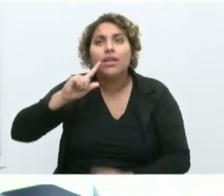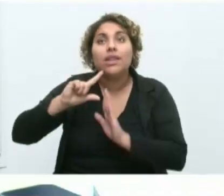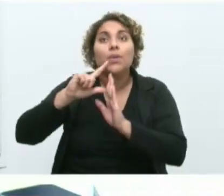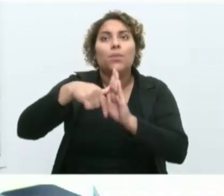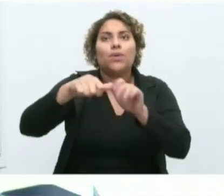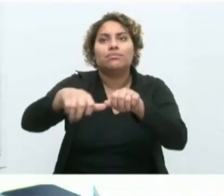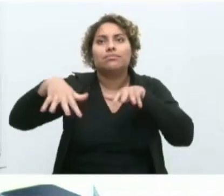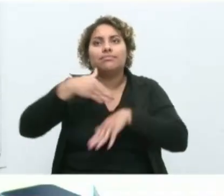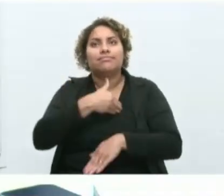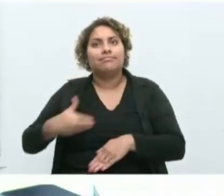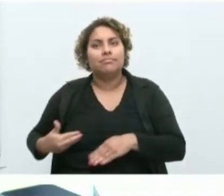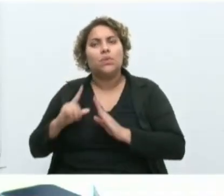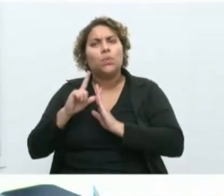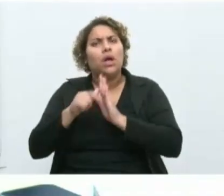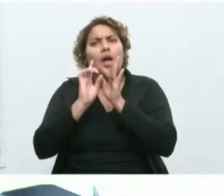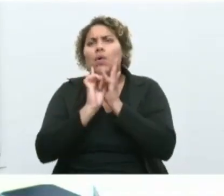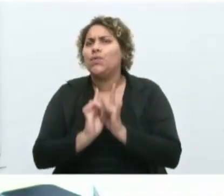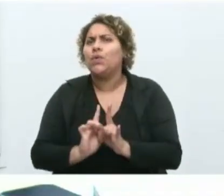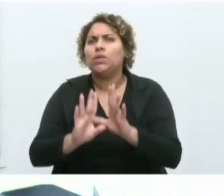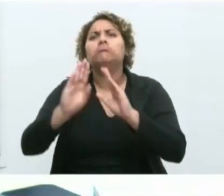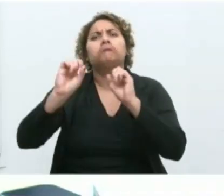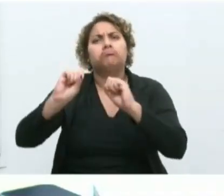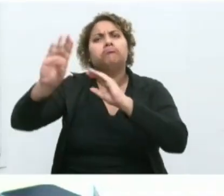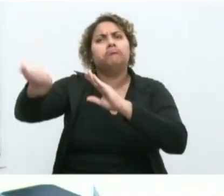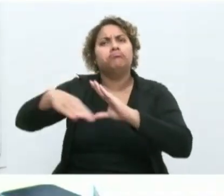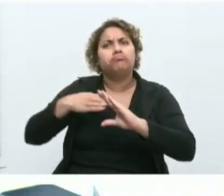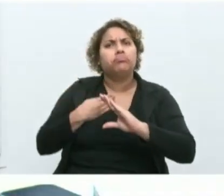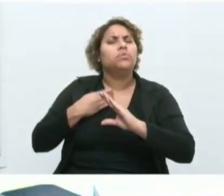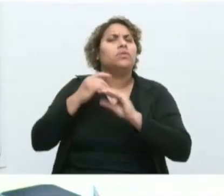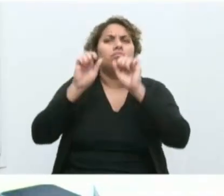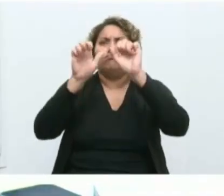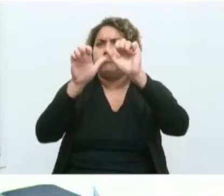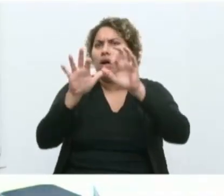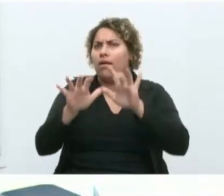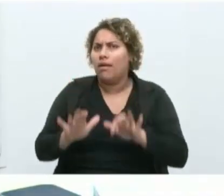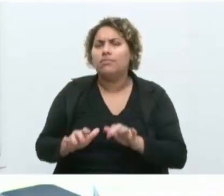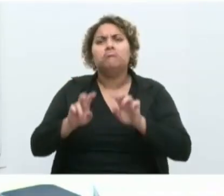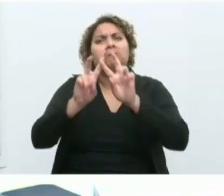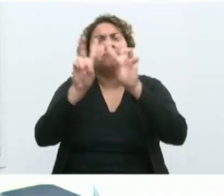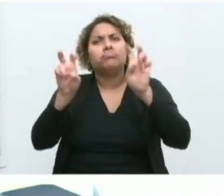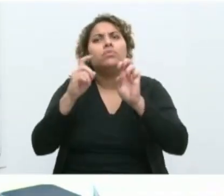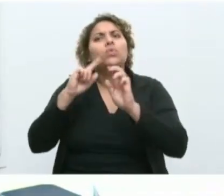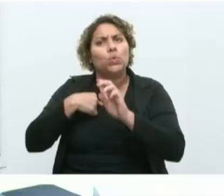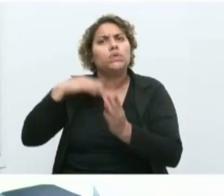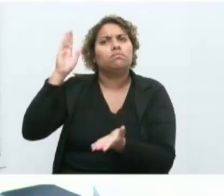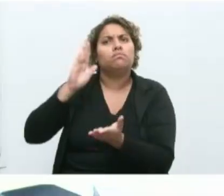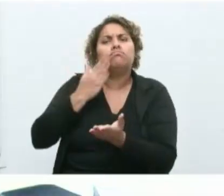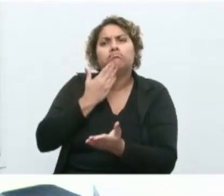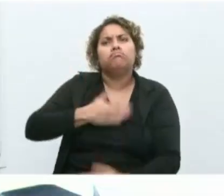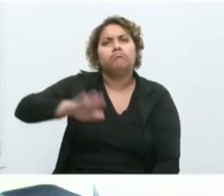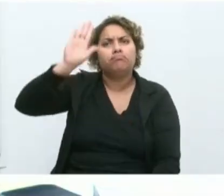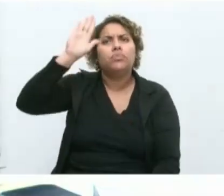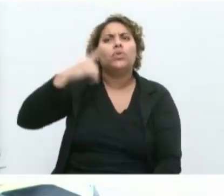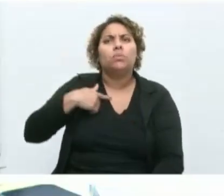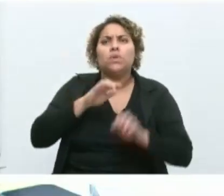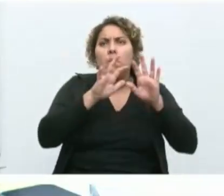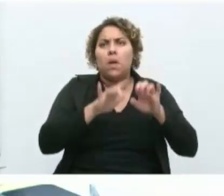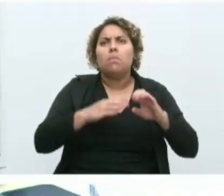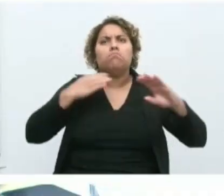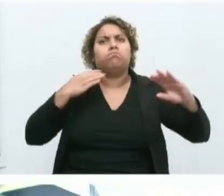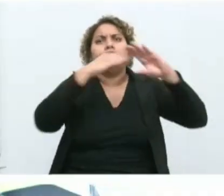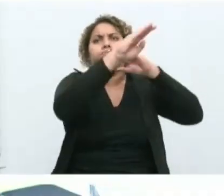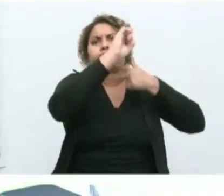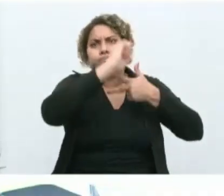depois, fique à vontade também de enviar por escrito os questionamentos. A gente se compromete em remeter para o Poder